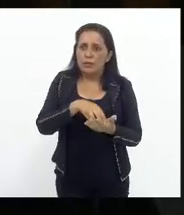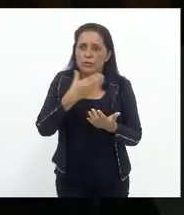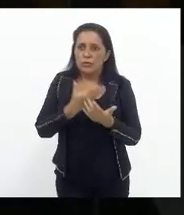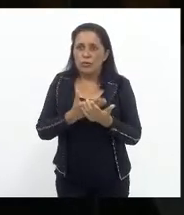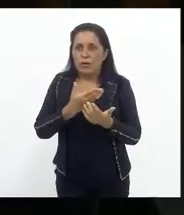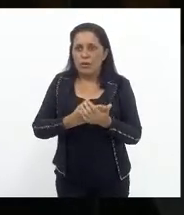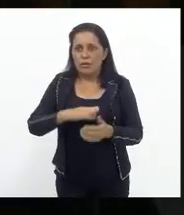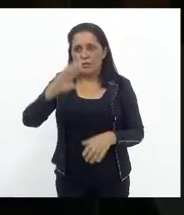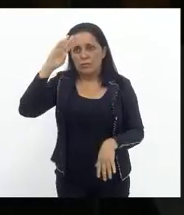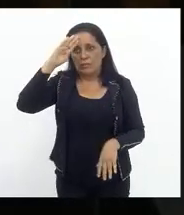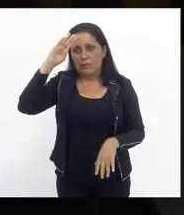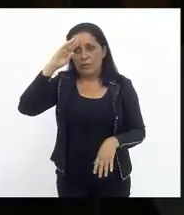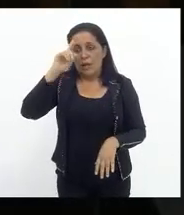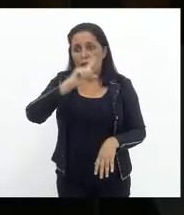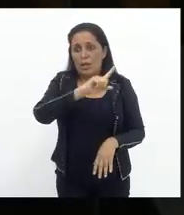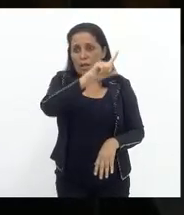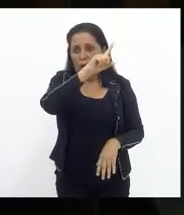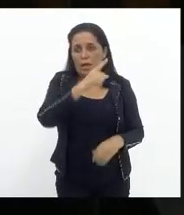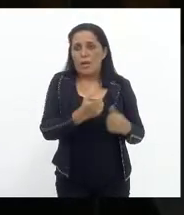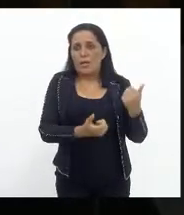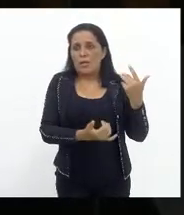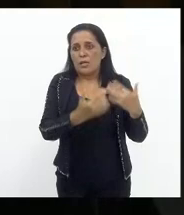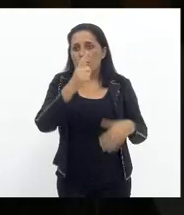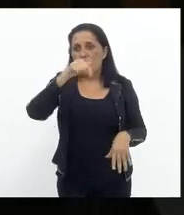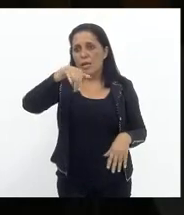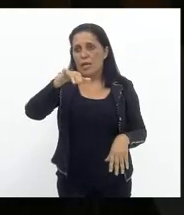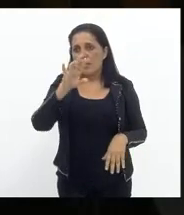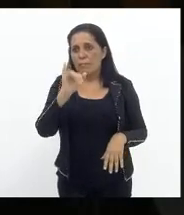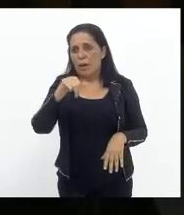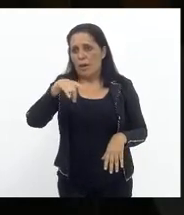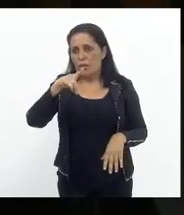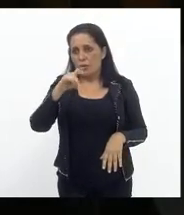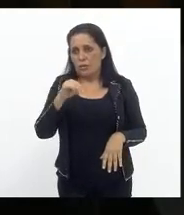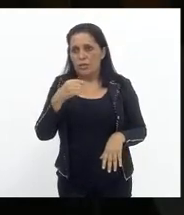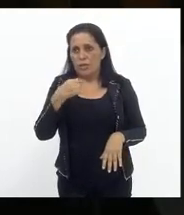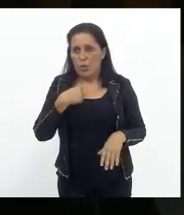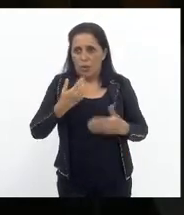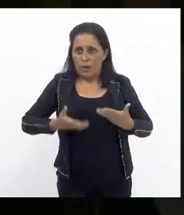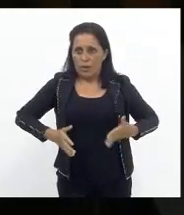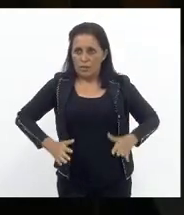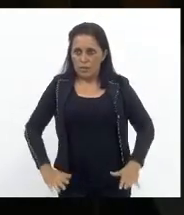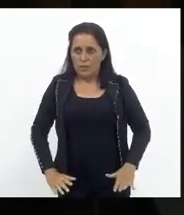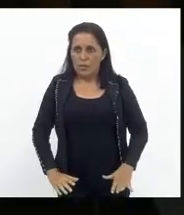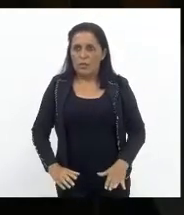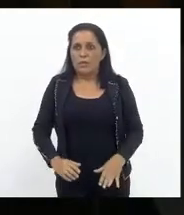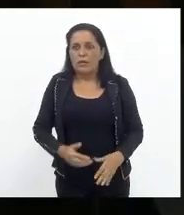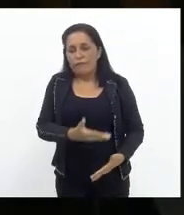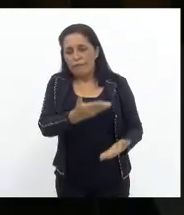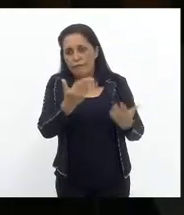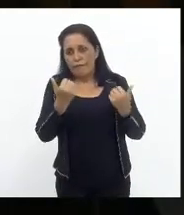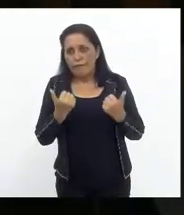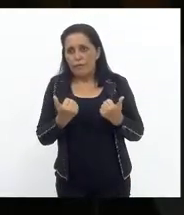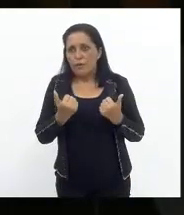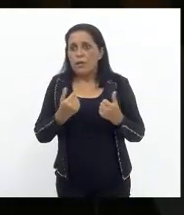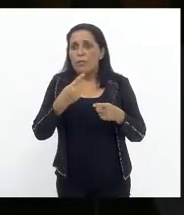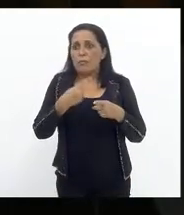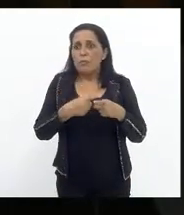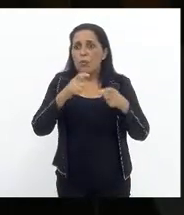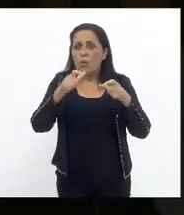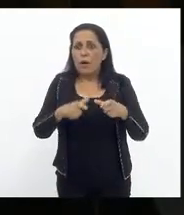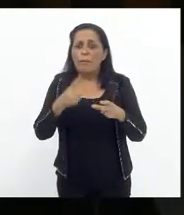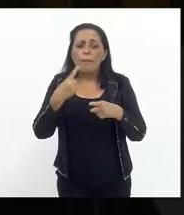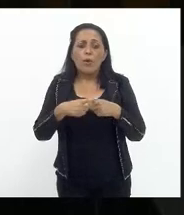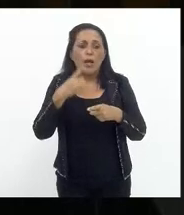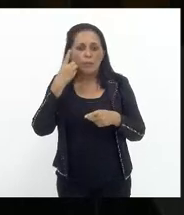no município de Queimados. Município esse que eu sou cria, vim da Baixada. E por que, deputada, a